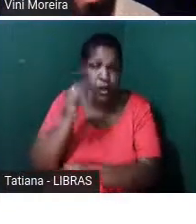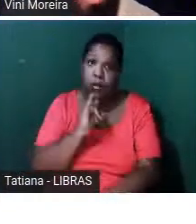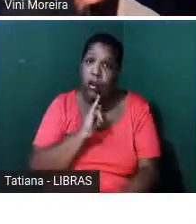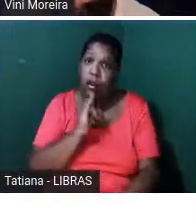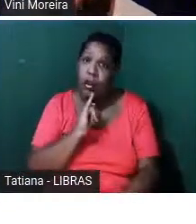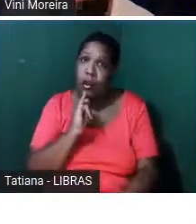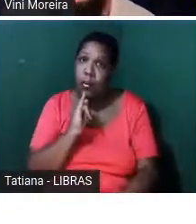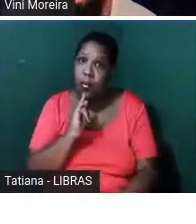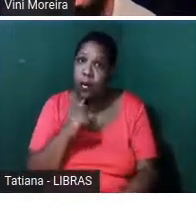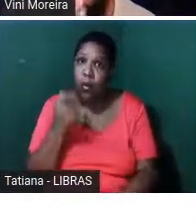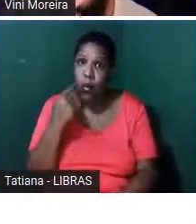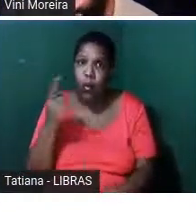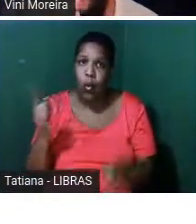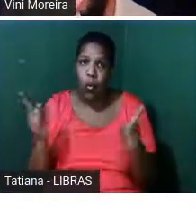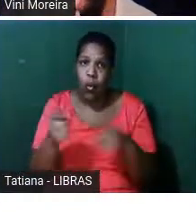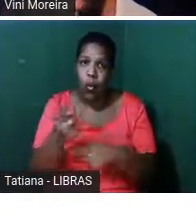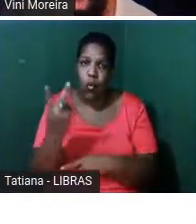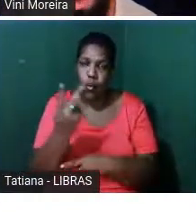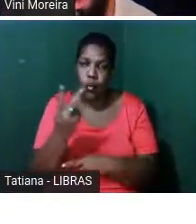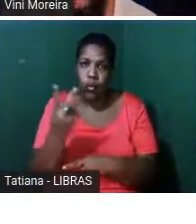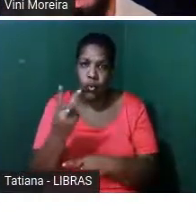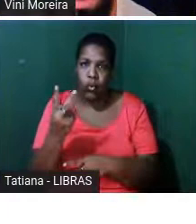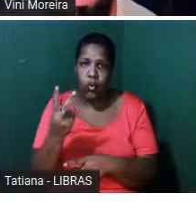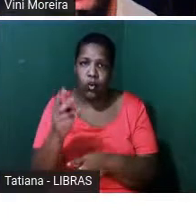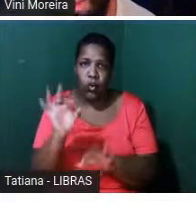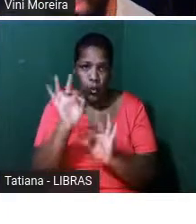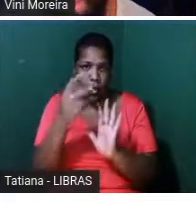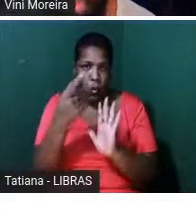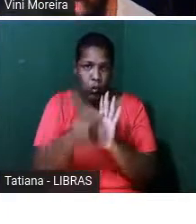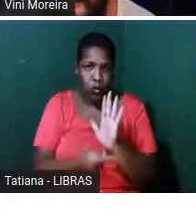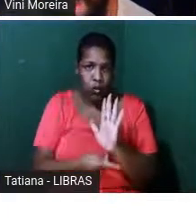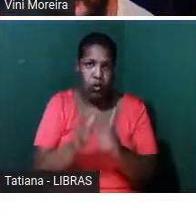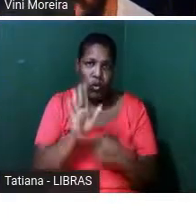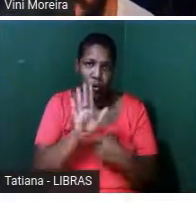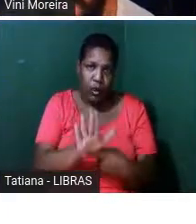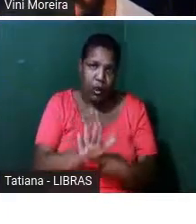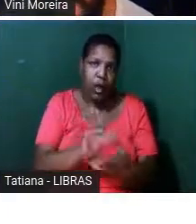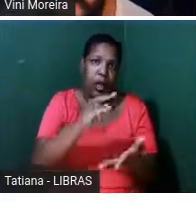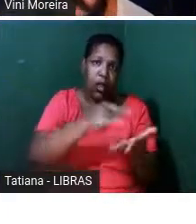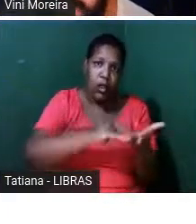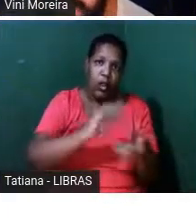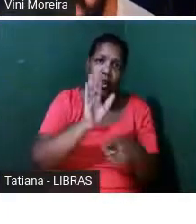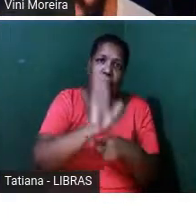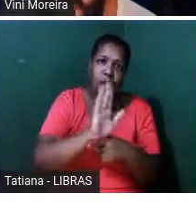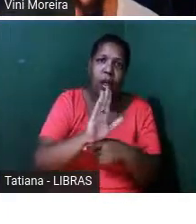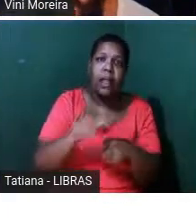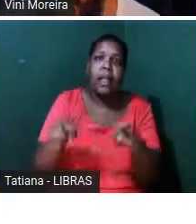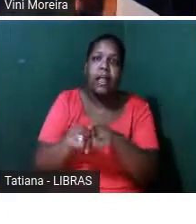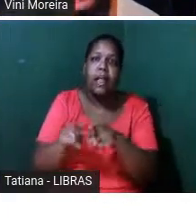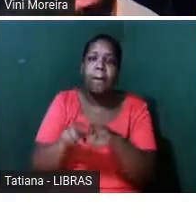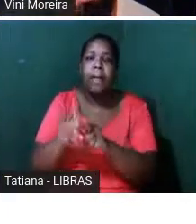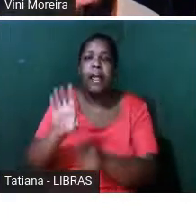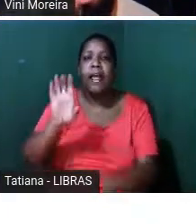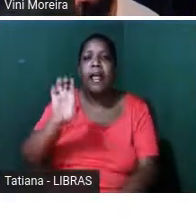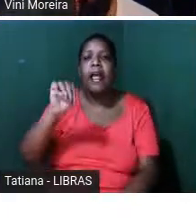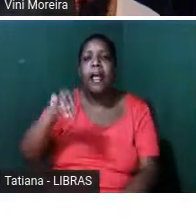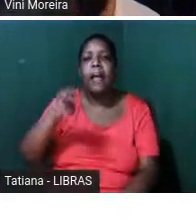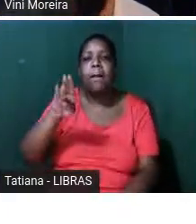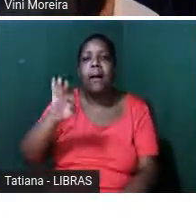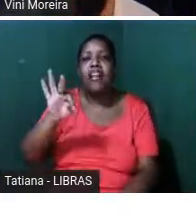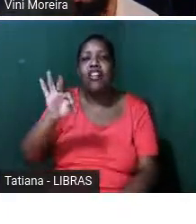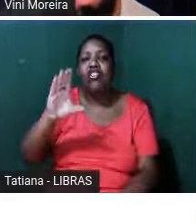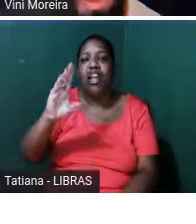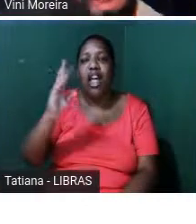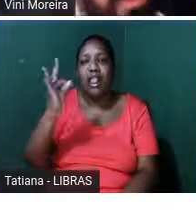exemplo esse custa que vocês dois projetos que eu mostrei o tanto o documentário quanto embaixo Chapa por 12